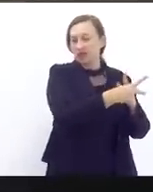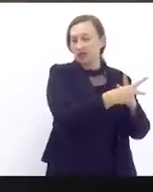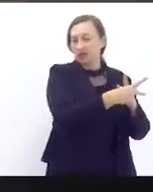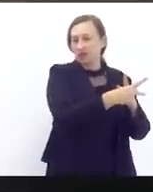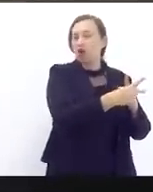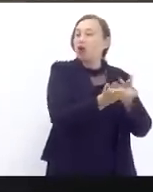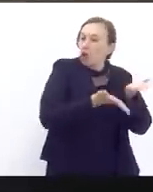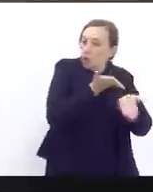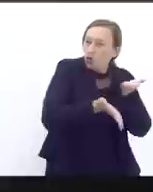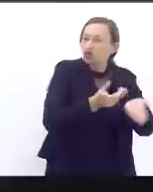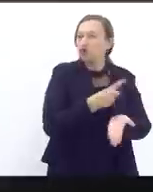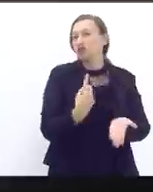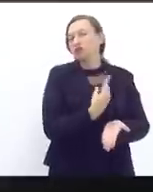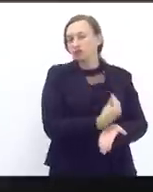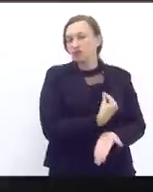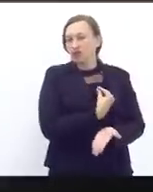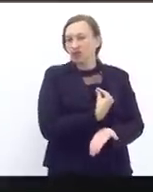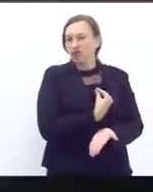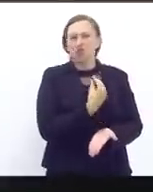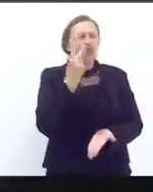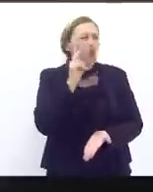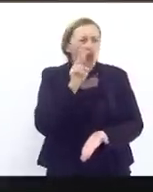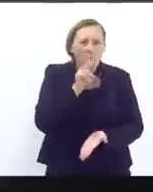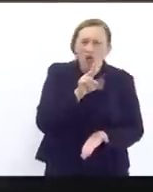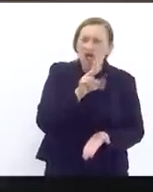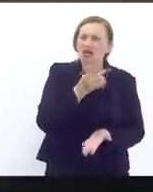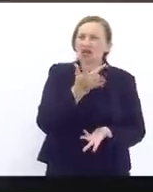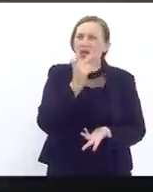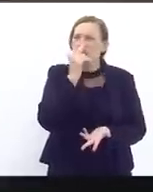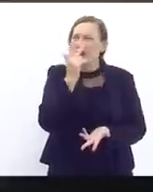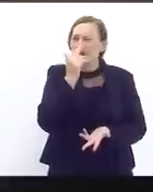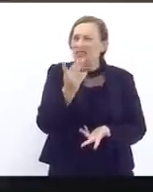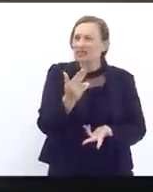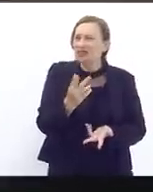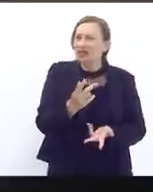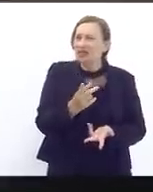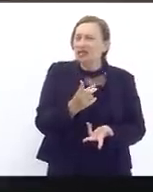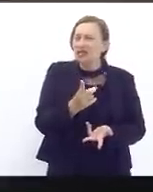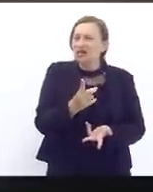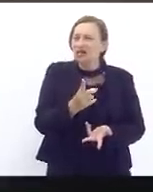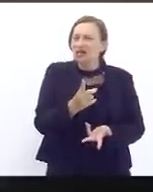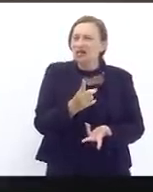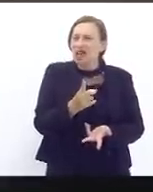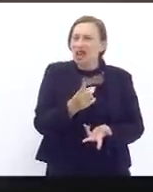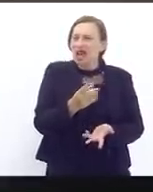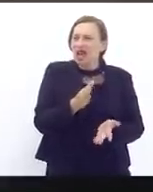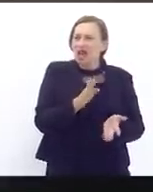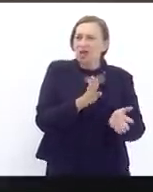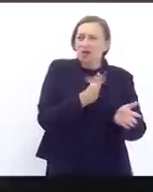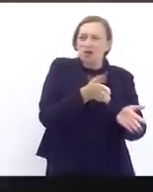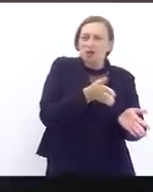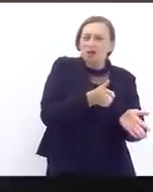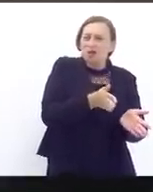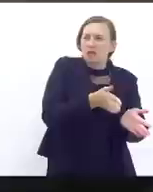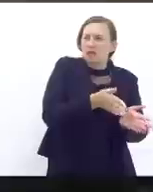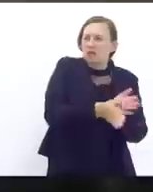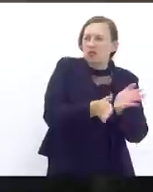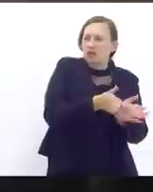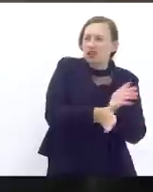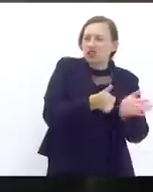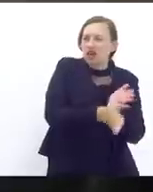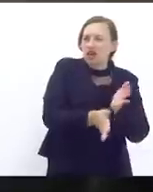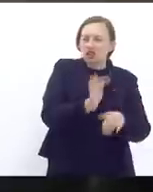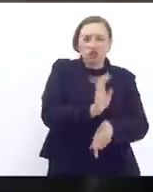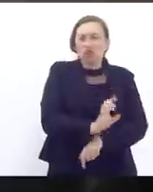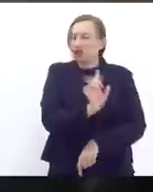previdência cuide de nós não olhe para nós como se fosse Ah vai sair mais dinheiro do Estado ah lá vem mais